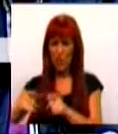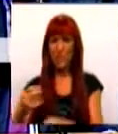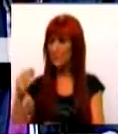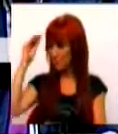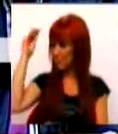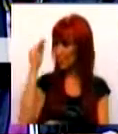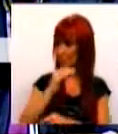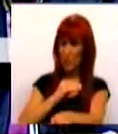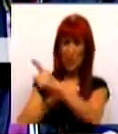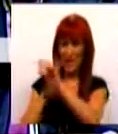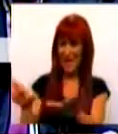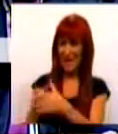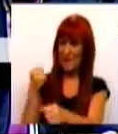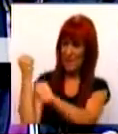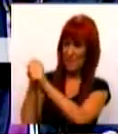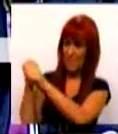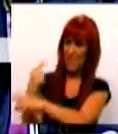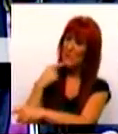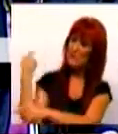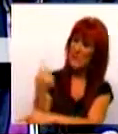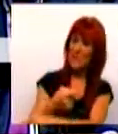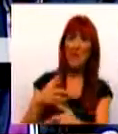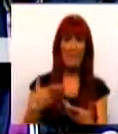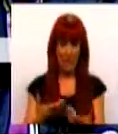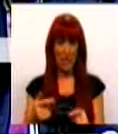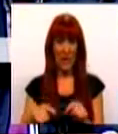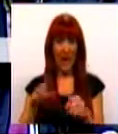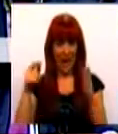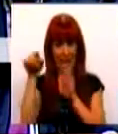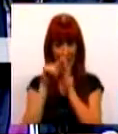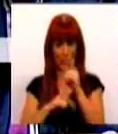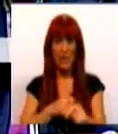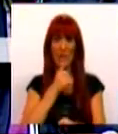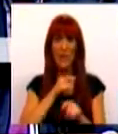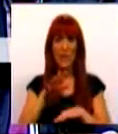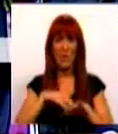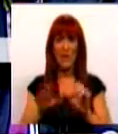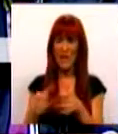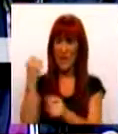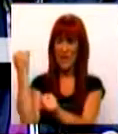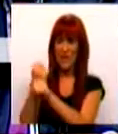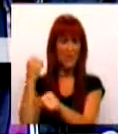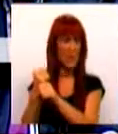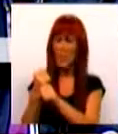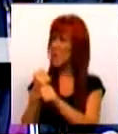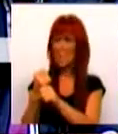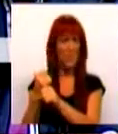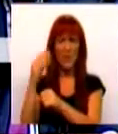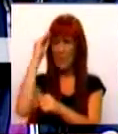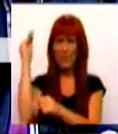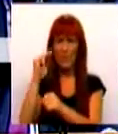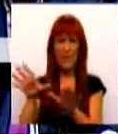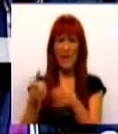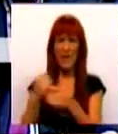sugeridas pela equipa de missão, mas como consta da lista de medidas sugeridas pela equipa de missão, não foi sugestão da equipa de